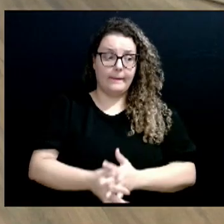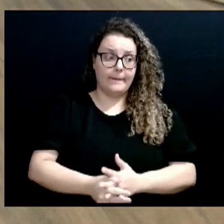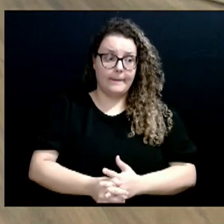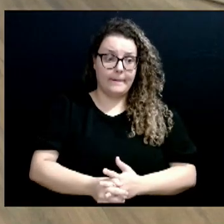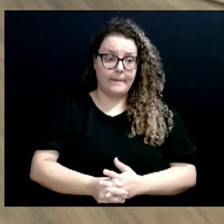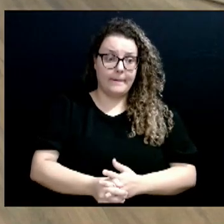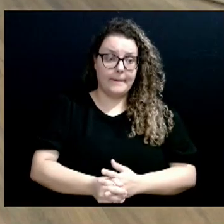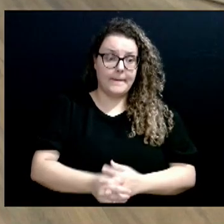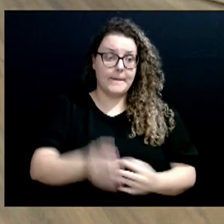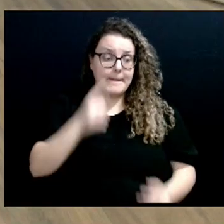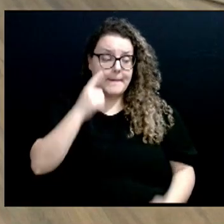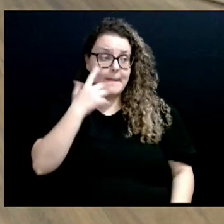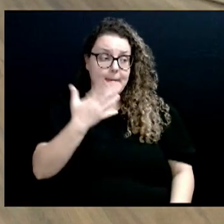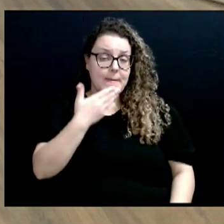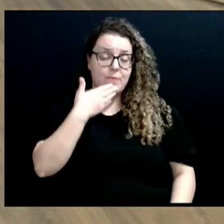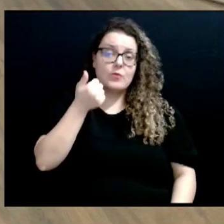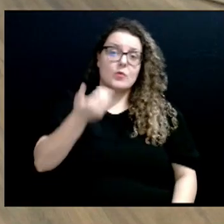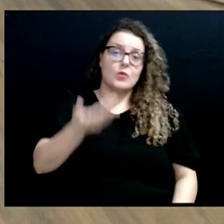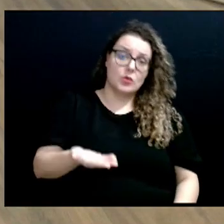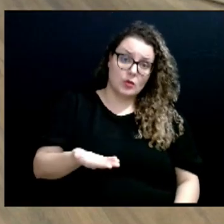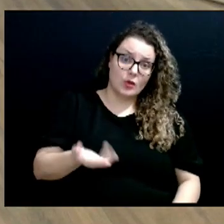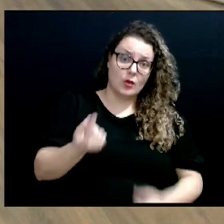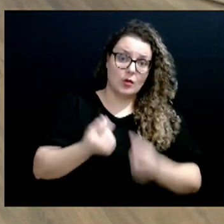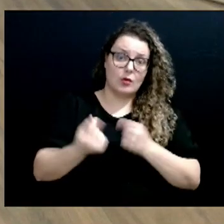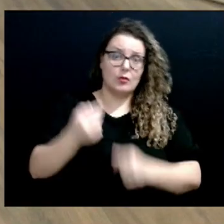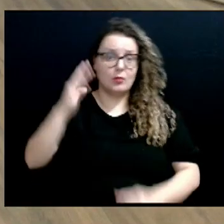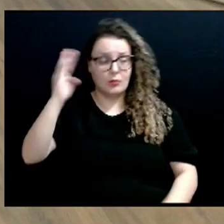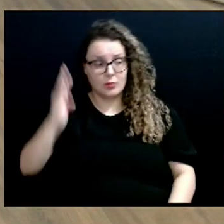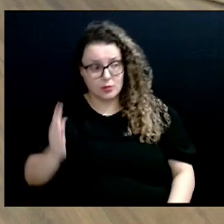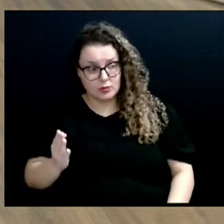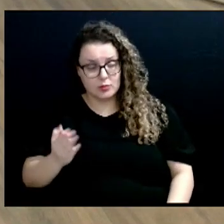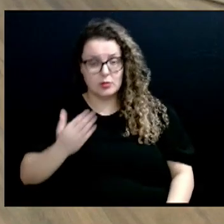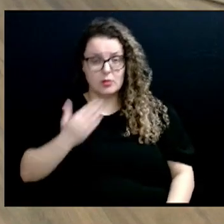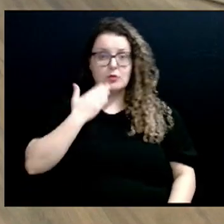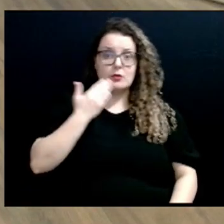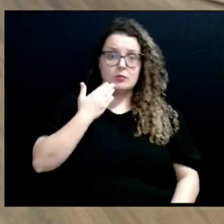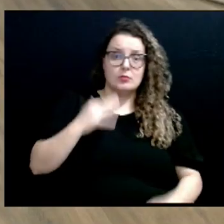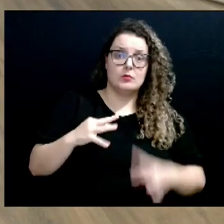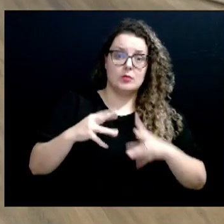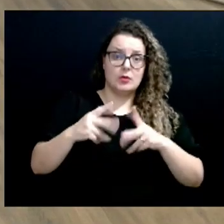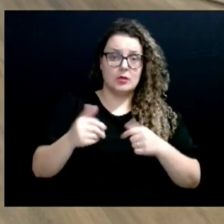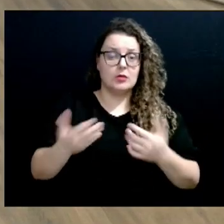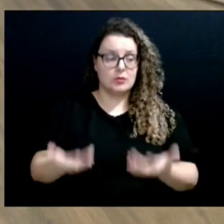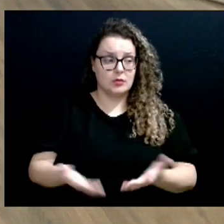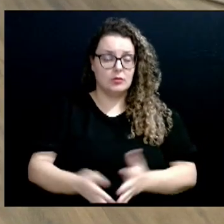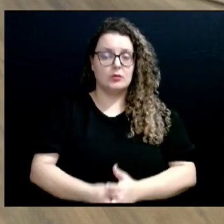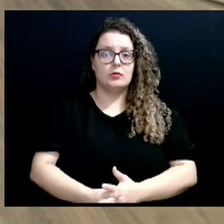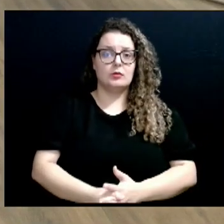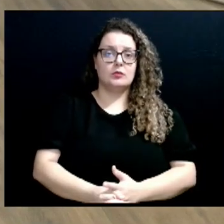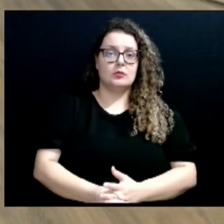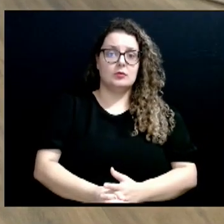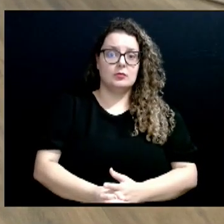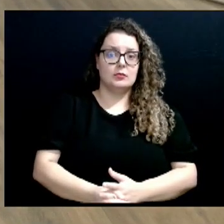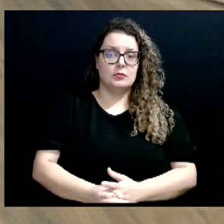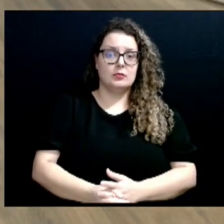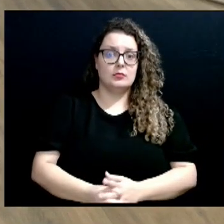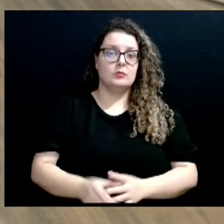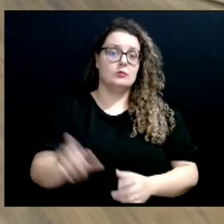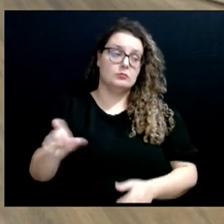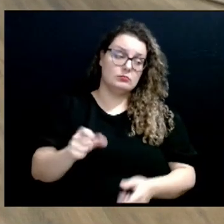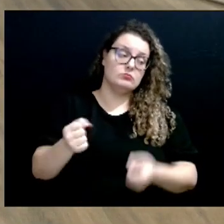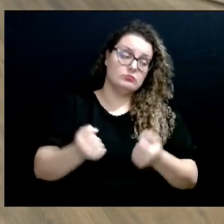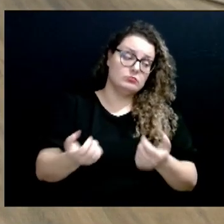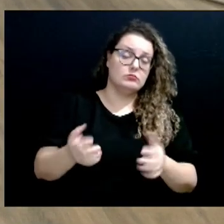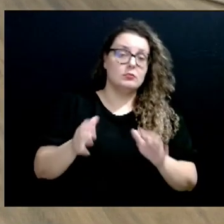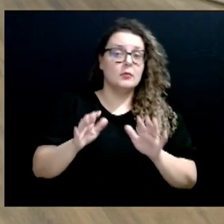que melhore para o bolso do brasileiro, né? Facilite para que todo mundo seja devidamente habilitado. Porém,